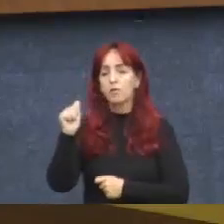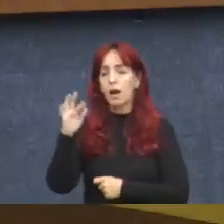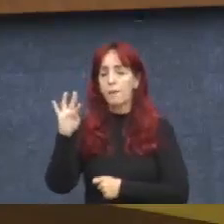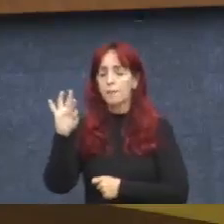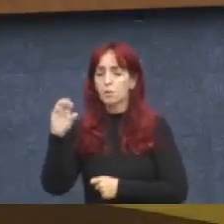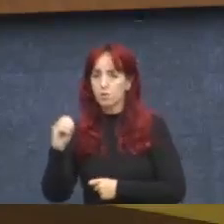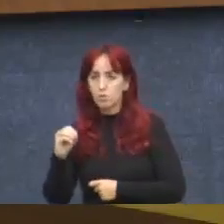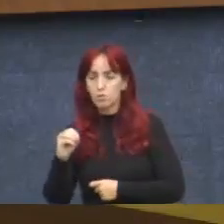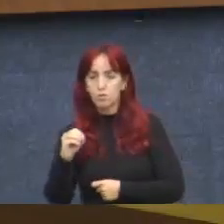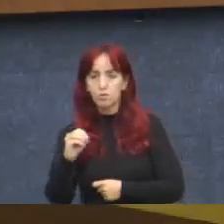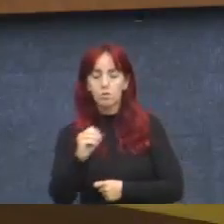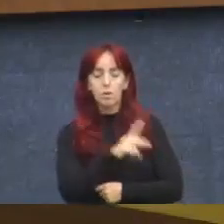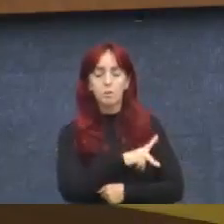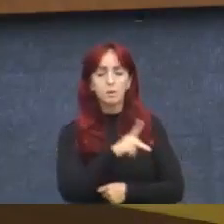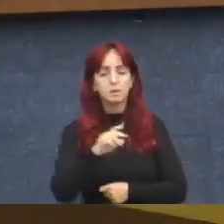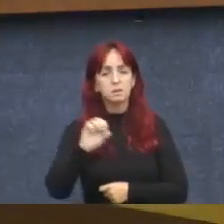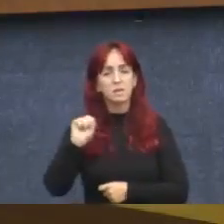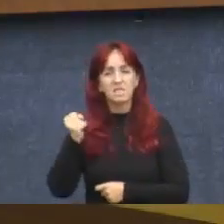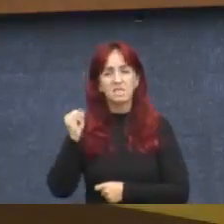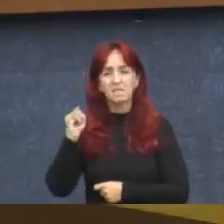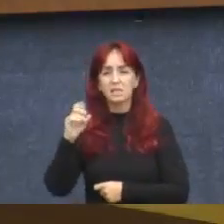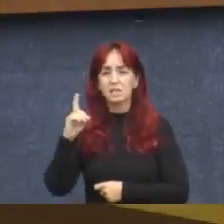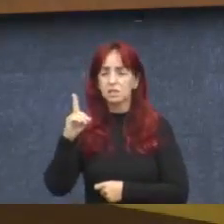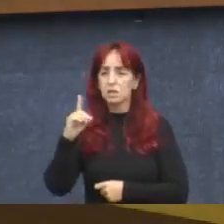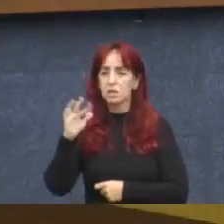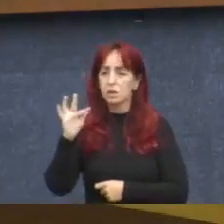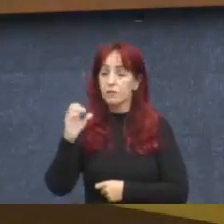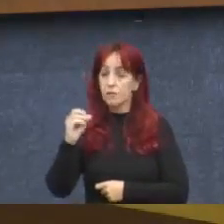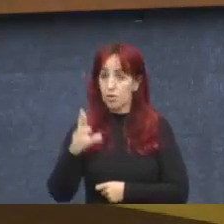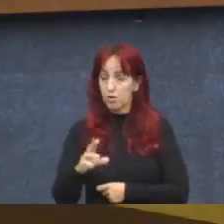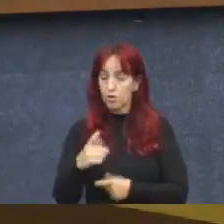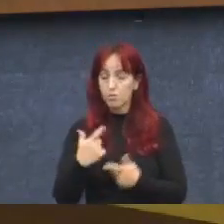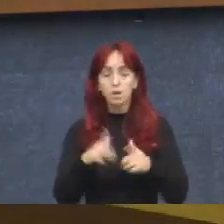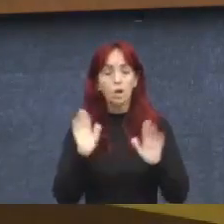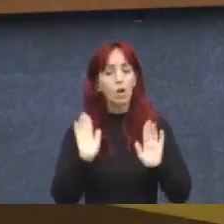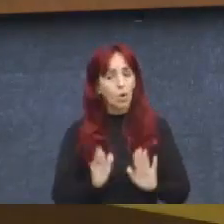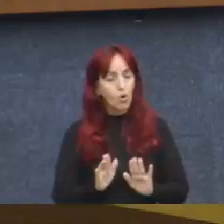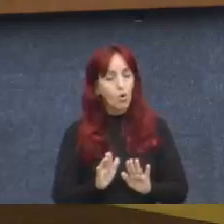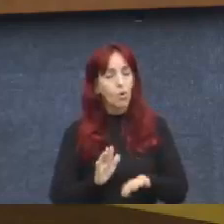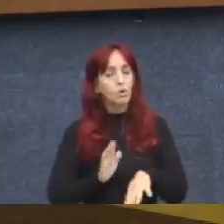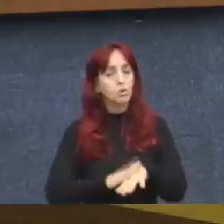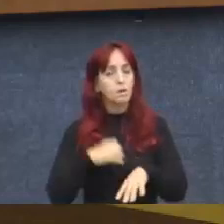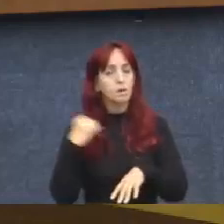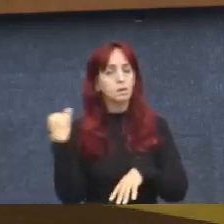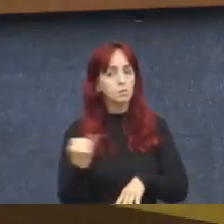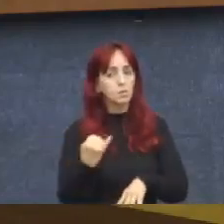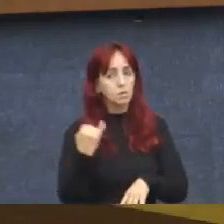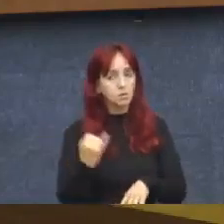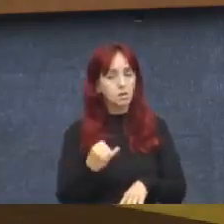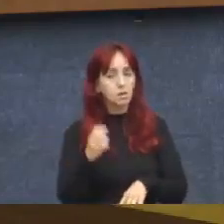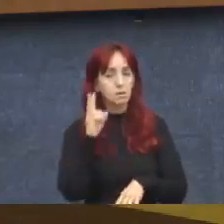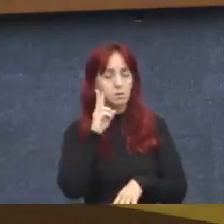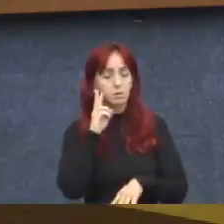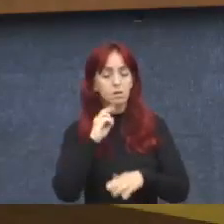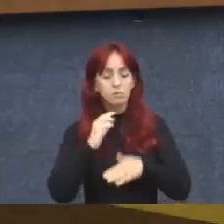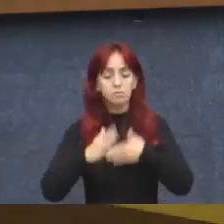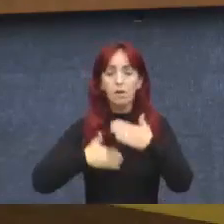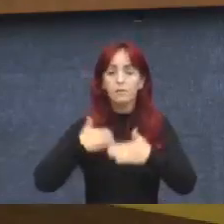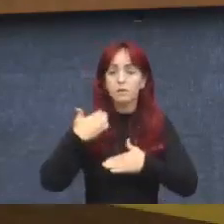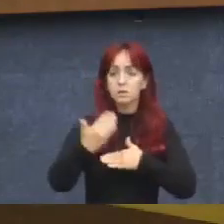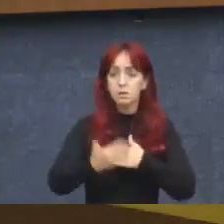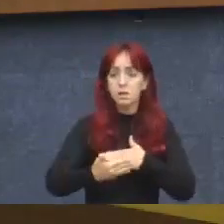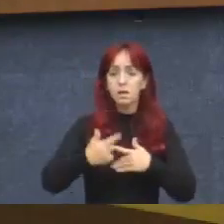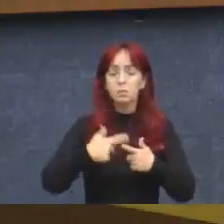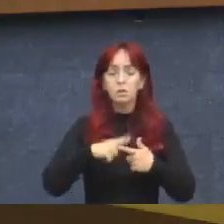Sindifor. Hoje vamos dar um grande passo para a gente não deixar ficar no passado temas que Belo